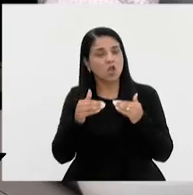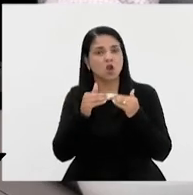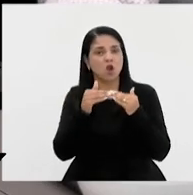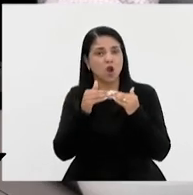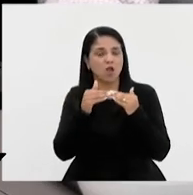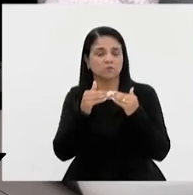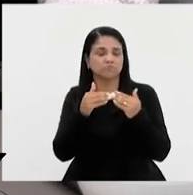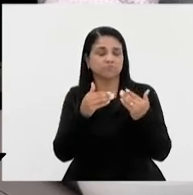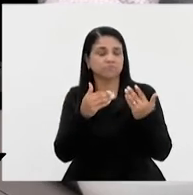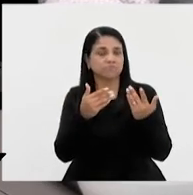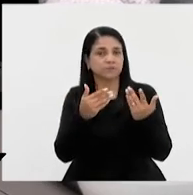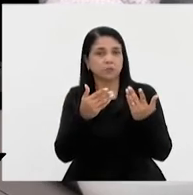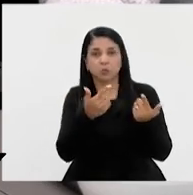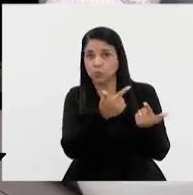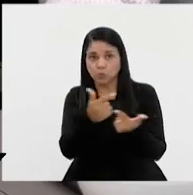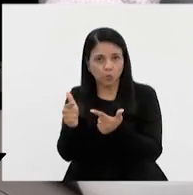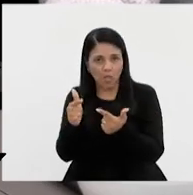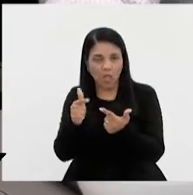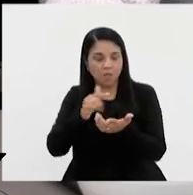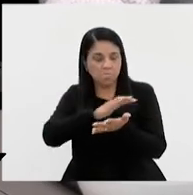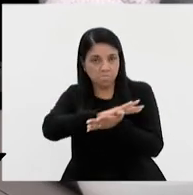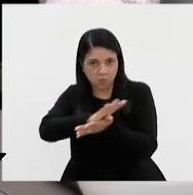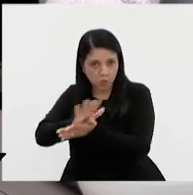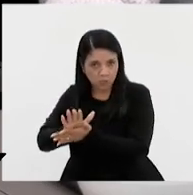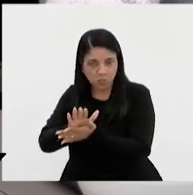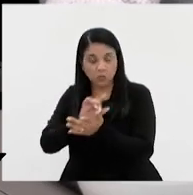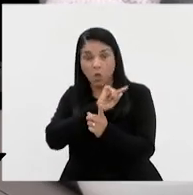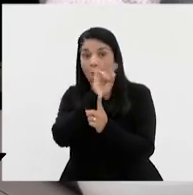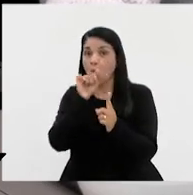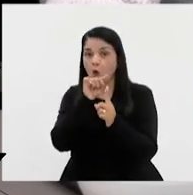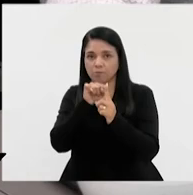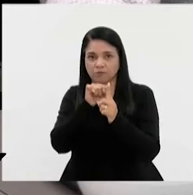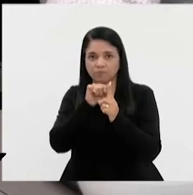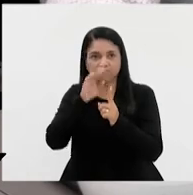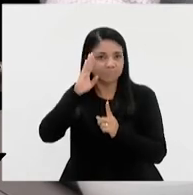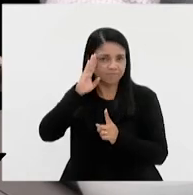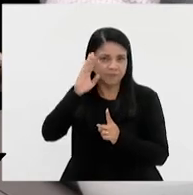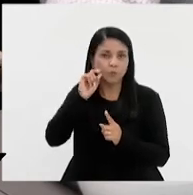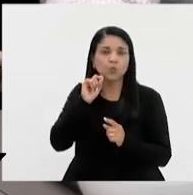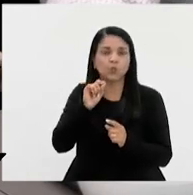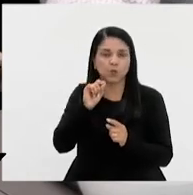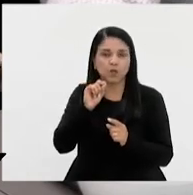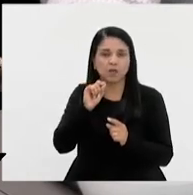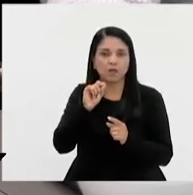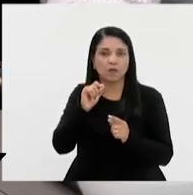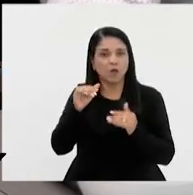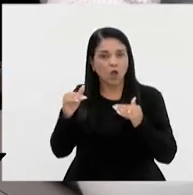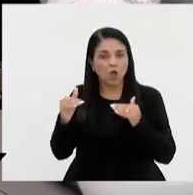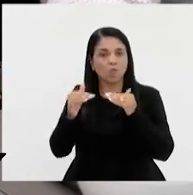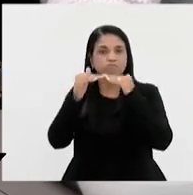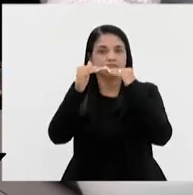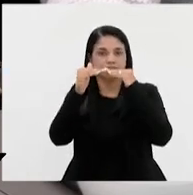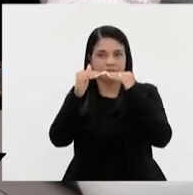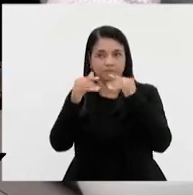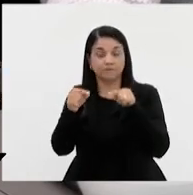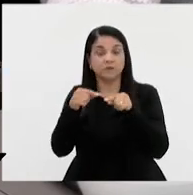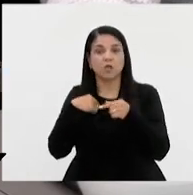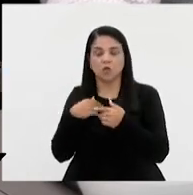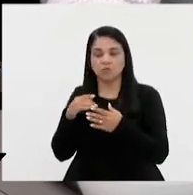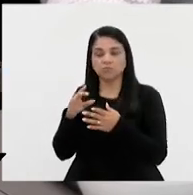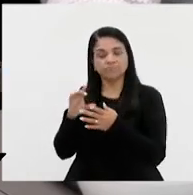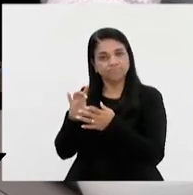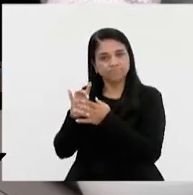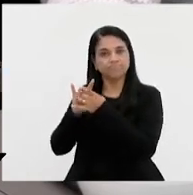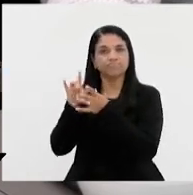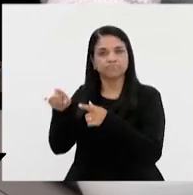de preconceito, é uma coisa objetiva, eu me filio às questões do Luiz Paulo e da Verônica